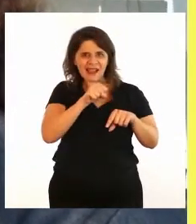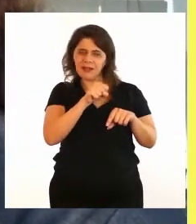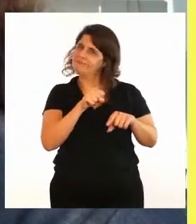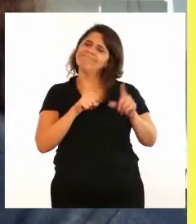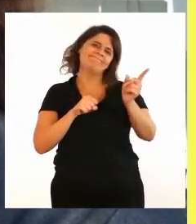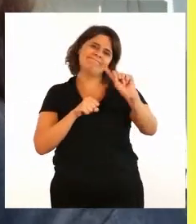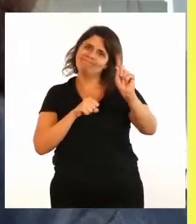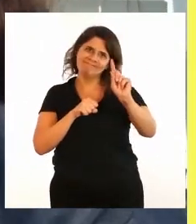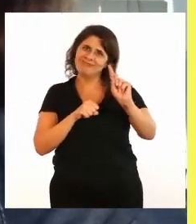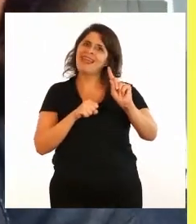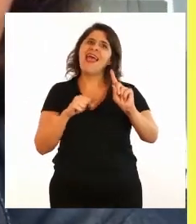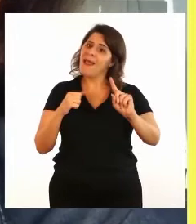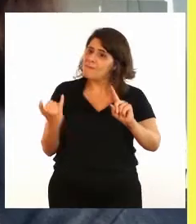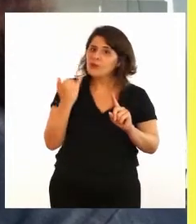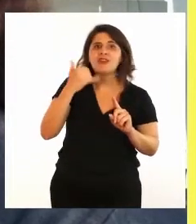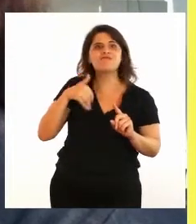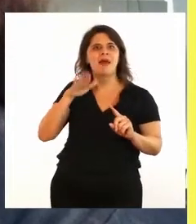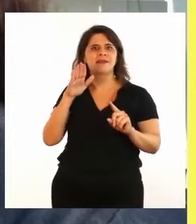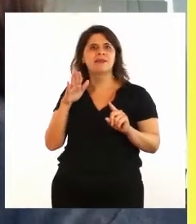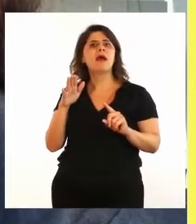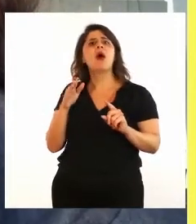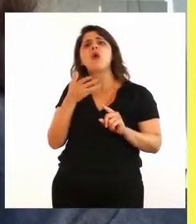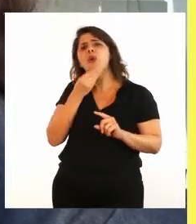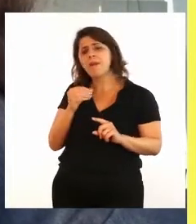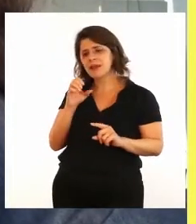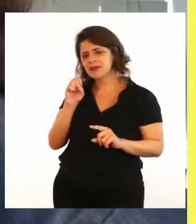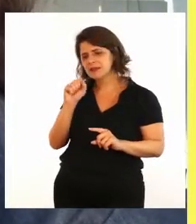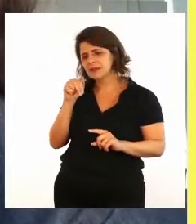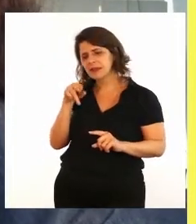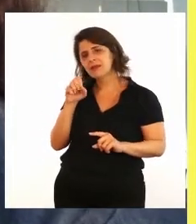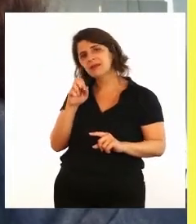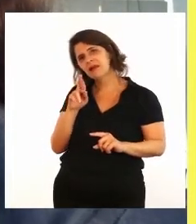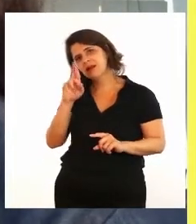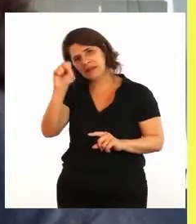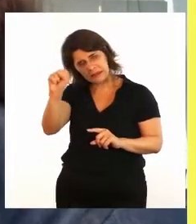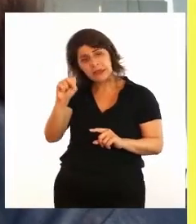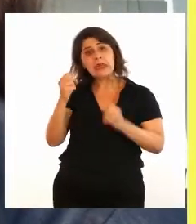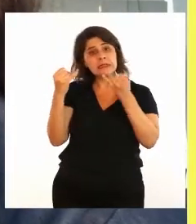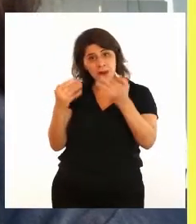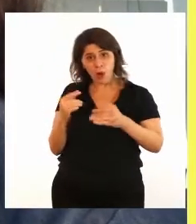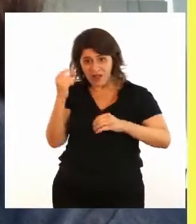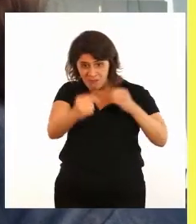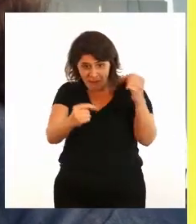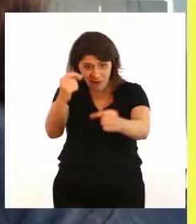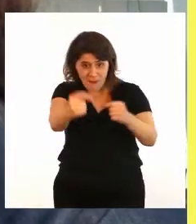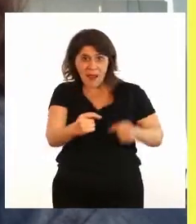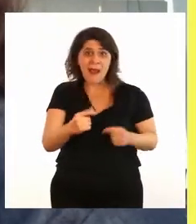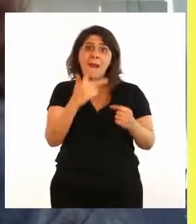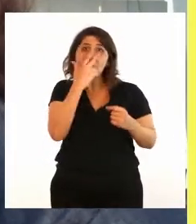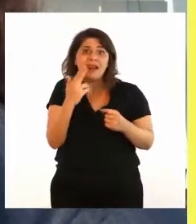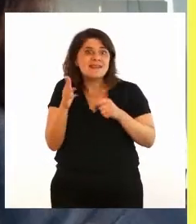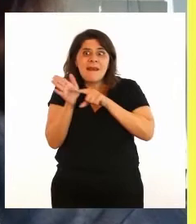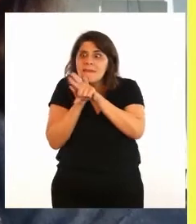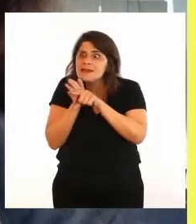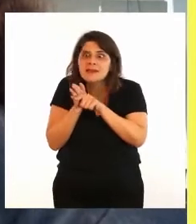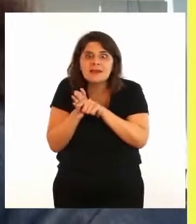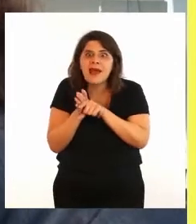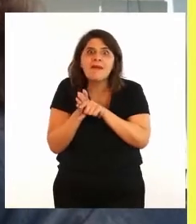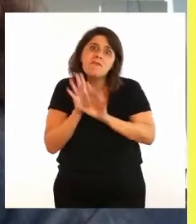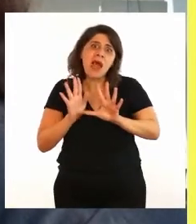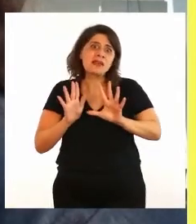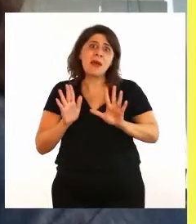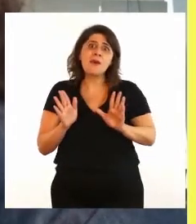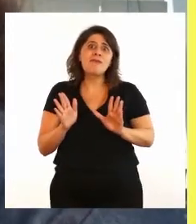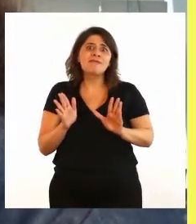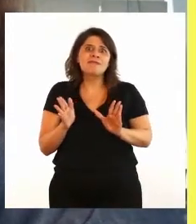homem pobre, porque chega aqui de graça e tem todas as informações que a gente quer saber desde o